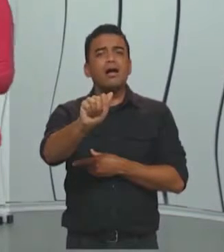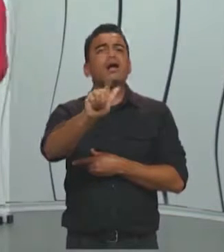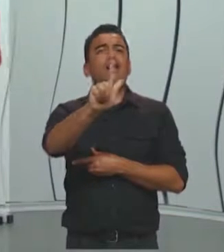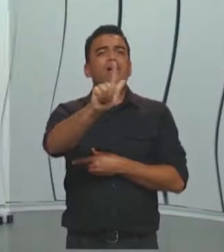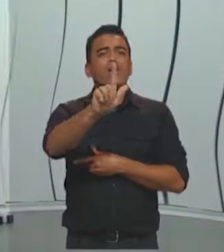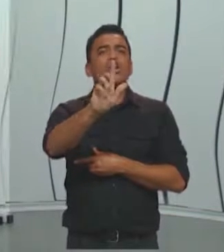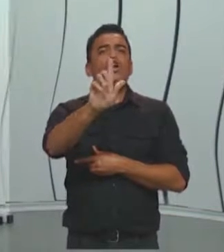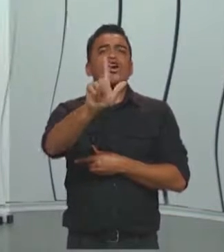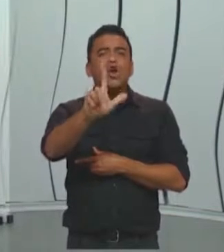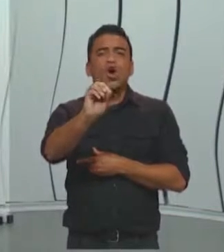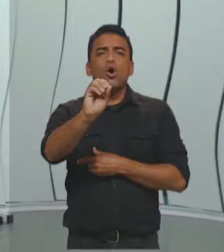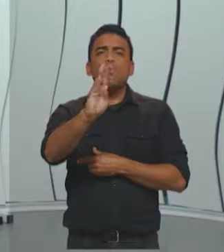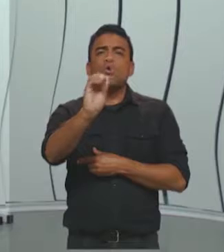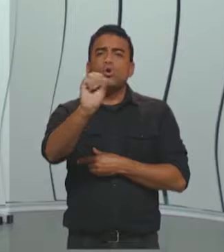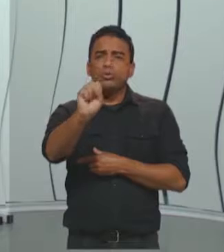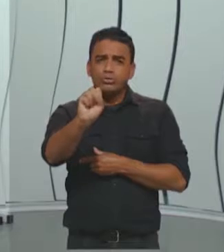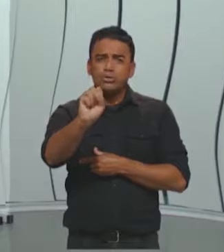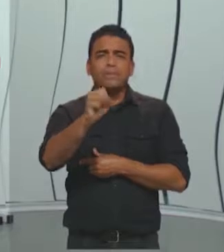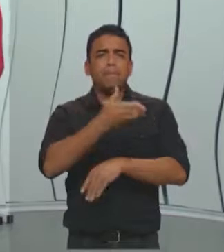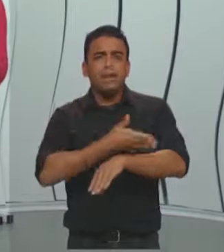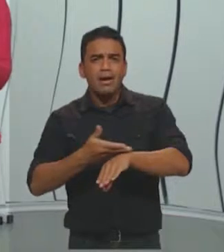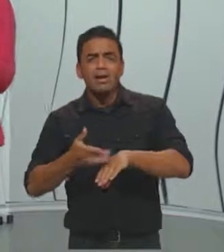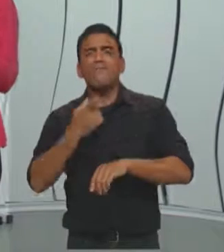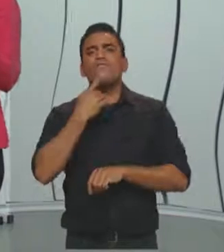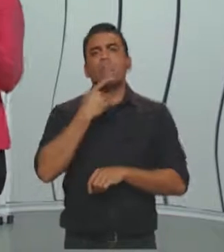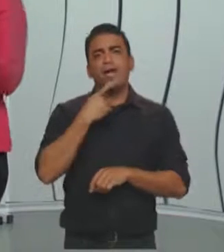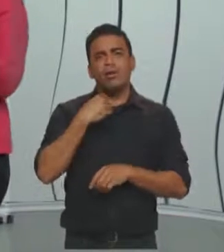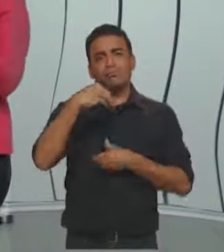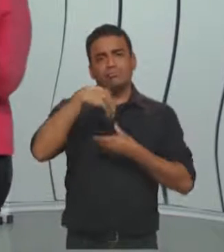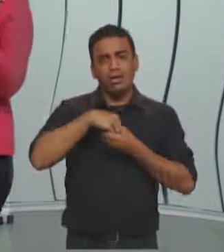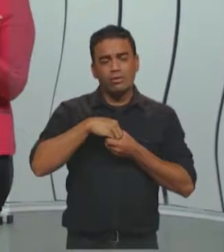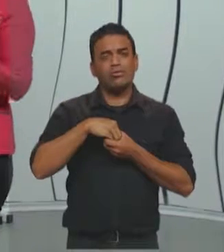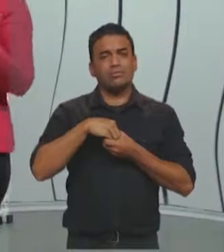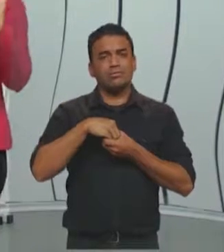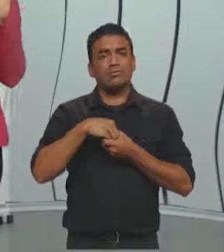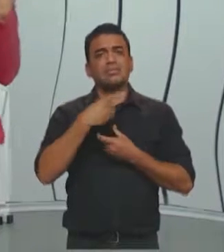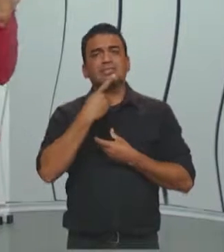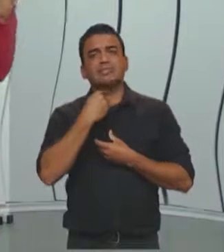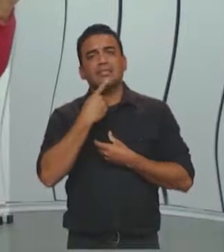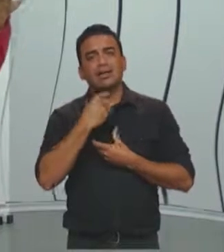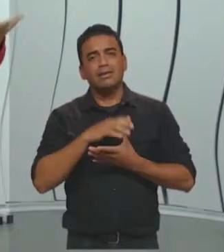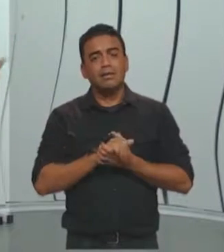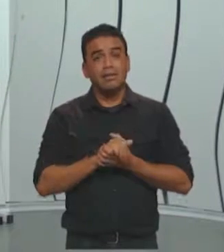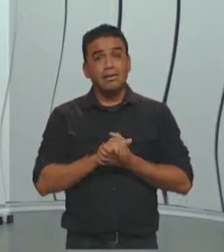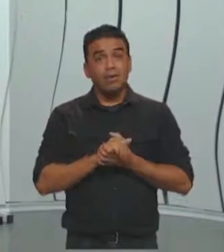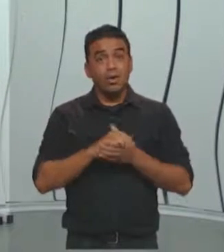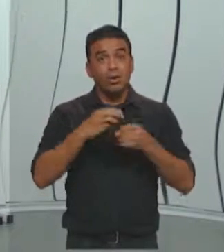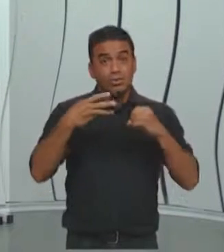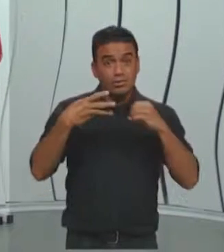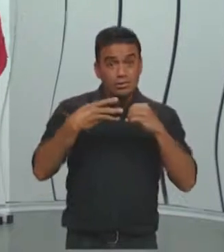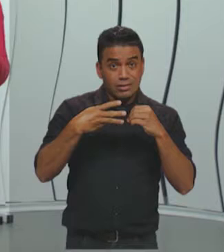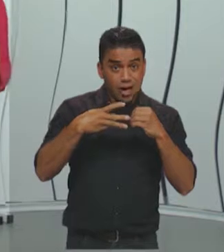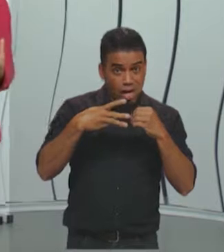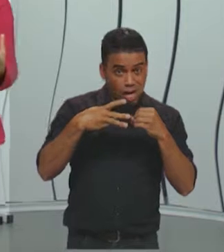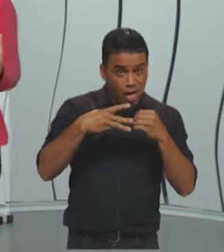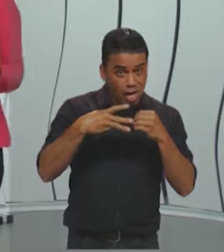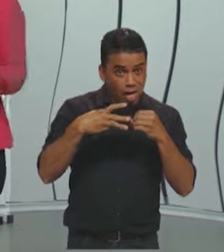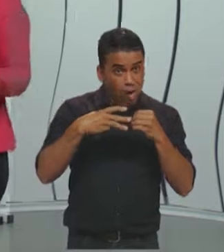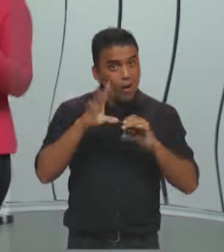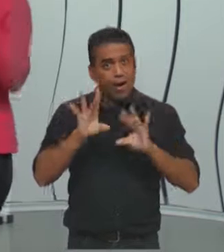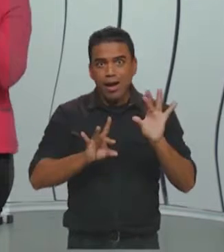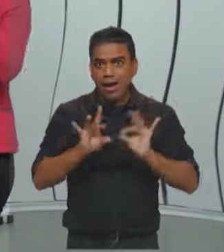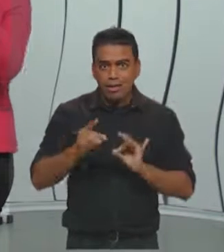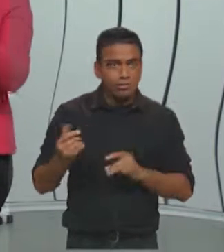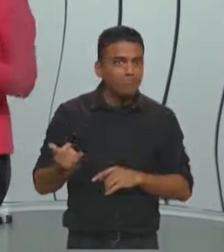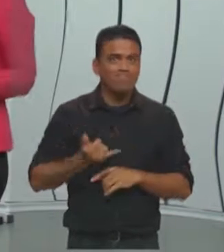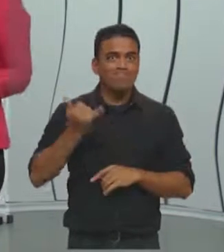e os glóbulos vermelhos do sangue. Essas células, cada uma exerce um papel, é importante para o nosso